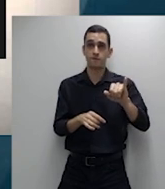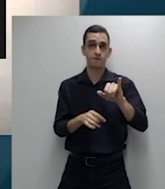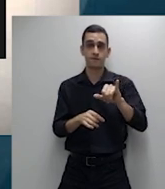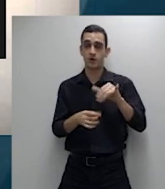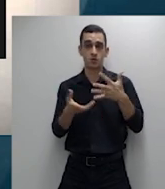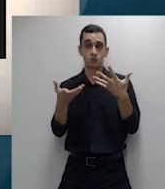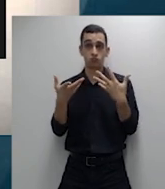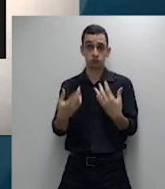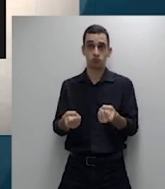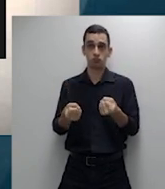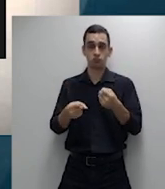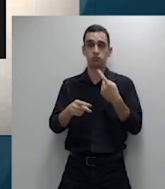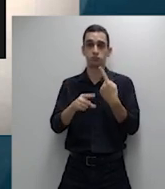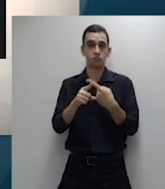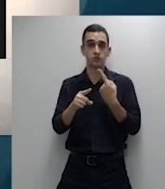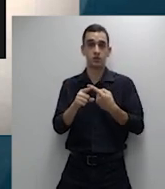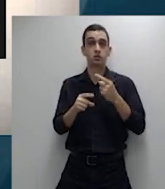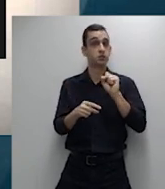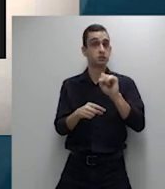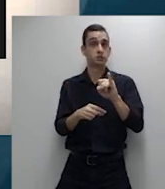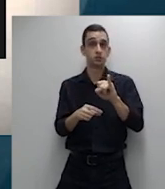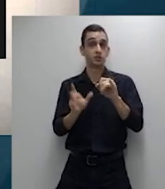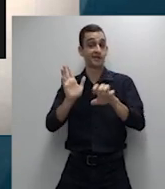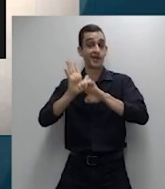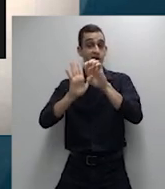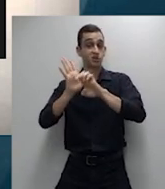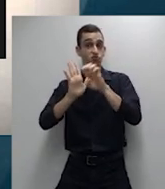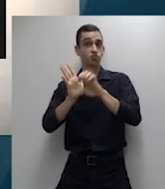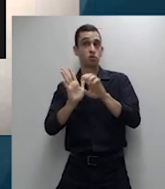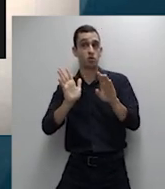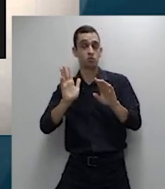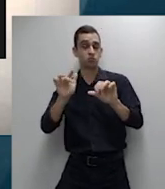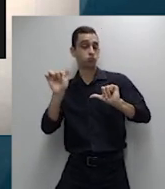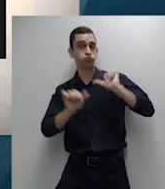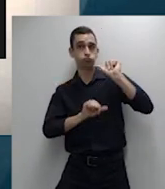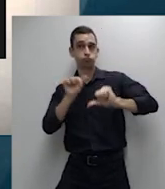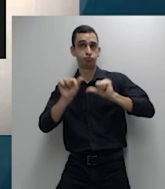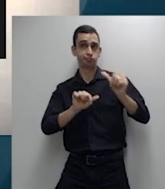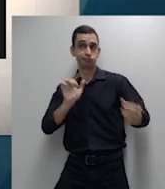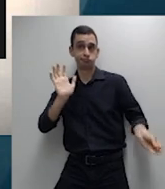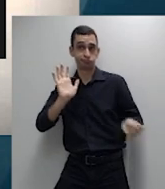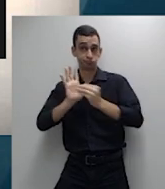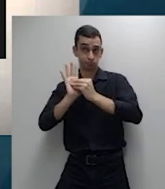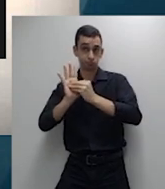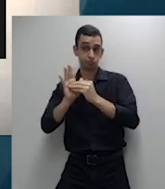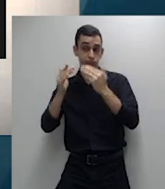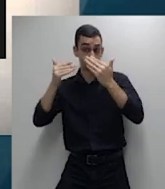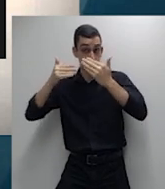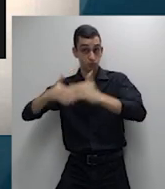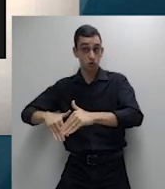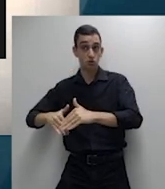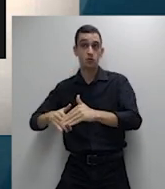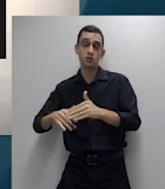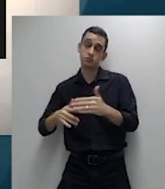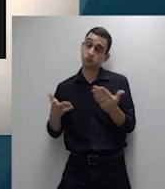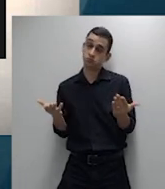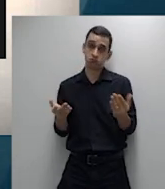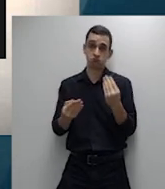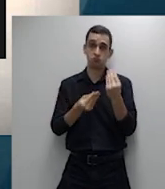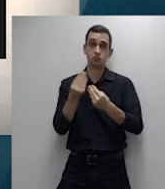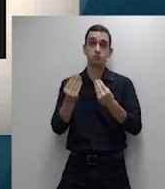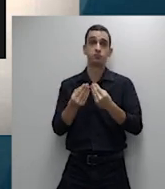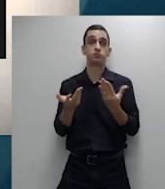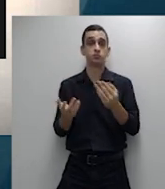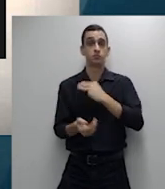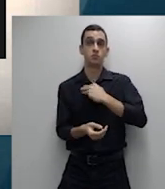caso fosse alterada a questão em comédia né e por conta disso a proposição feita pelo